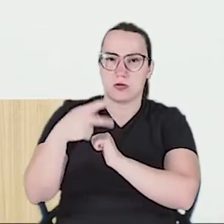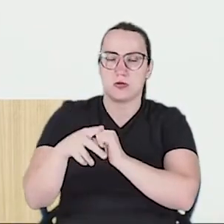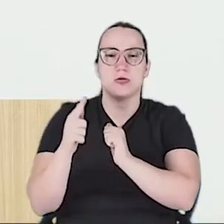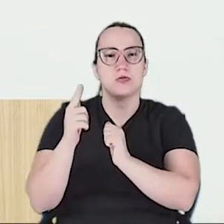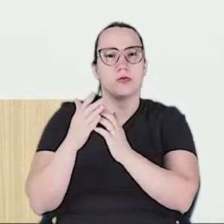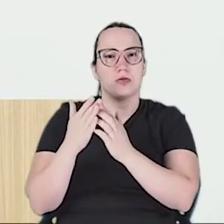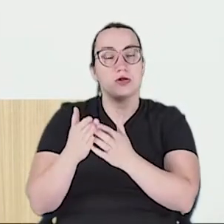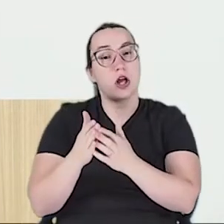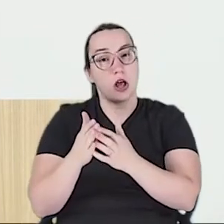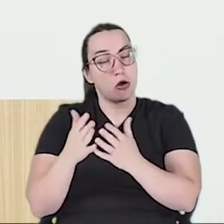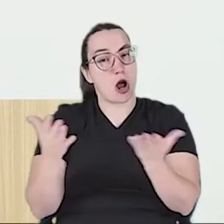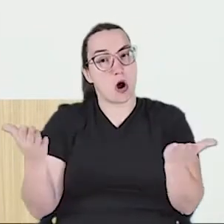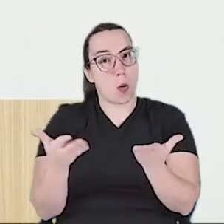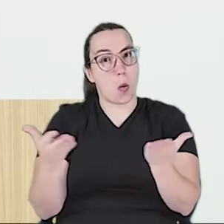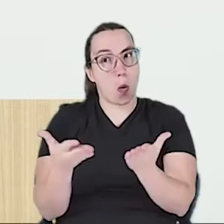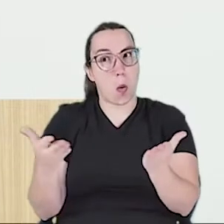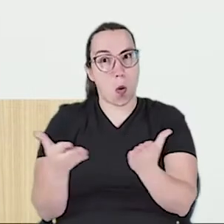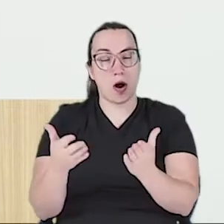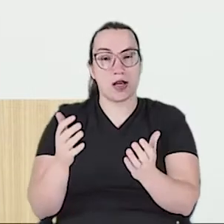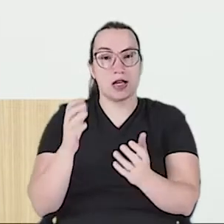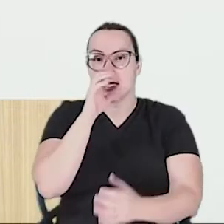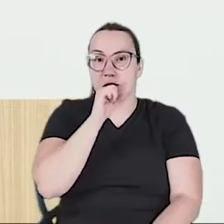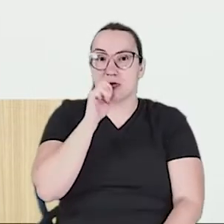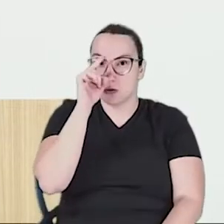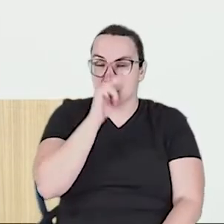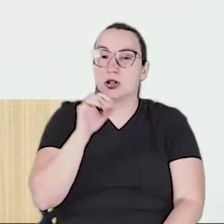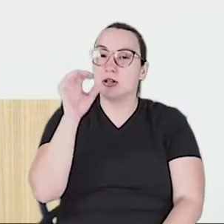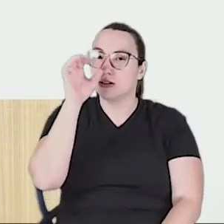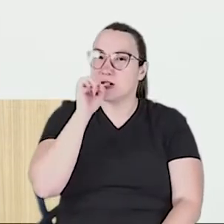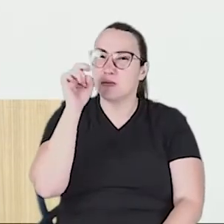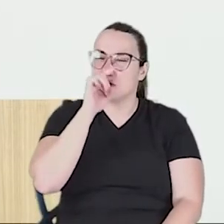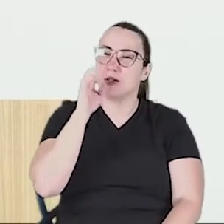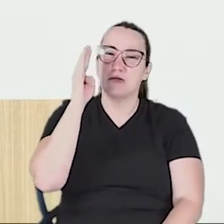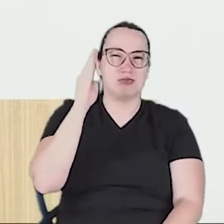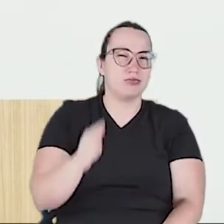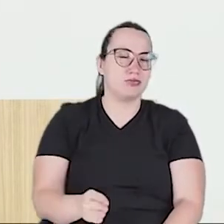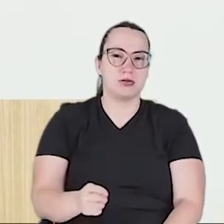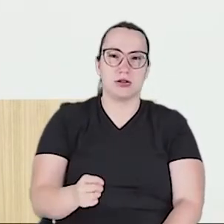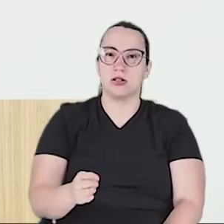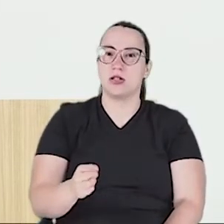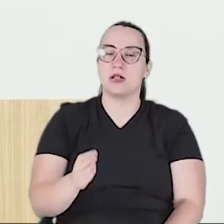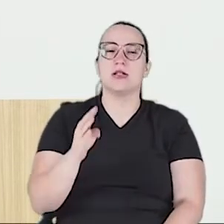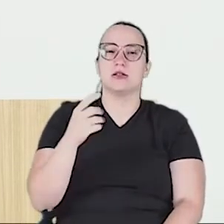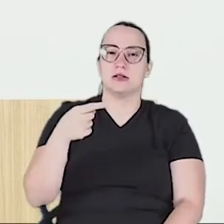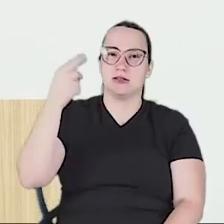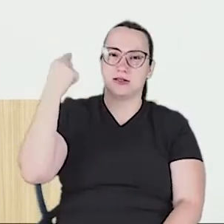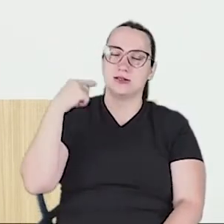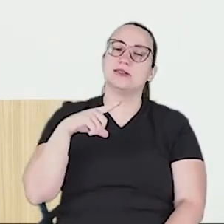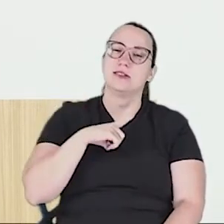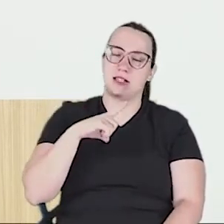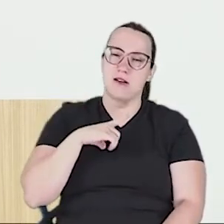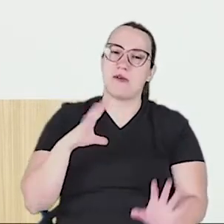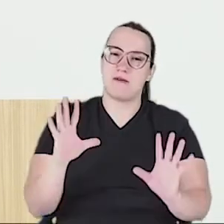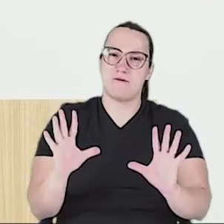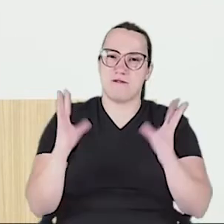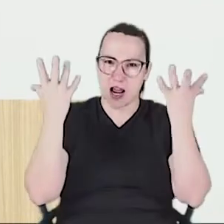movimentado. Todo final de semana tem eventos, esse final de semana não foi diferente, teve eventos ali